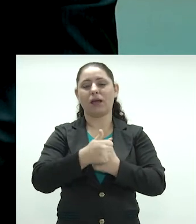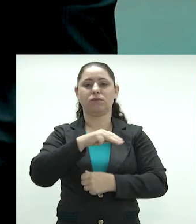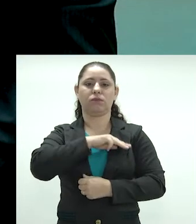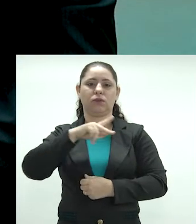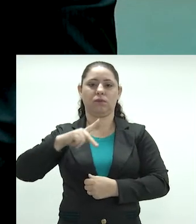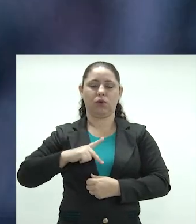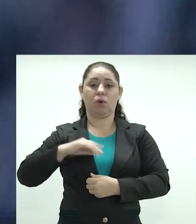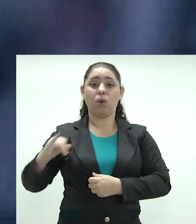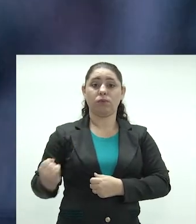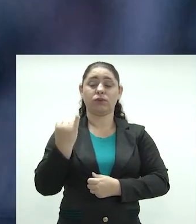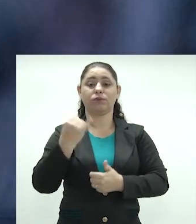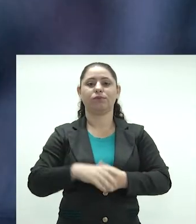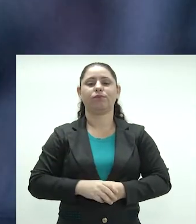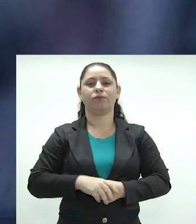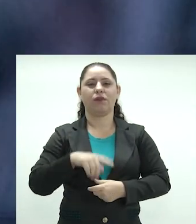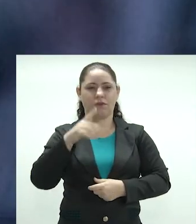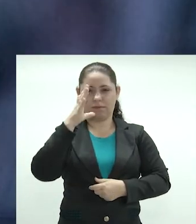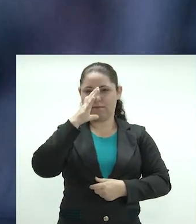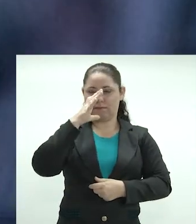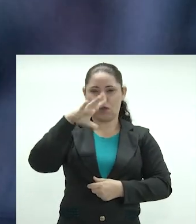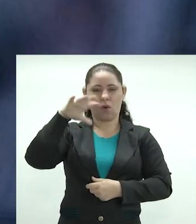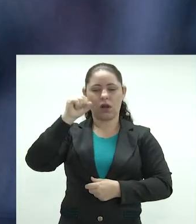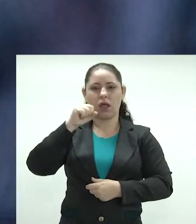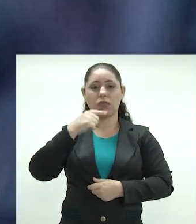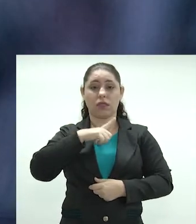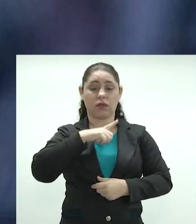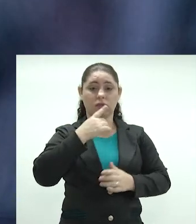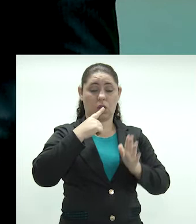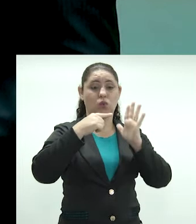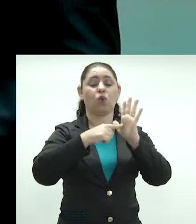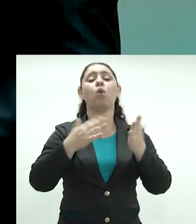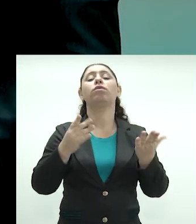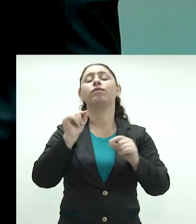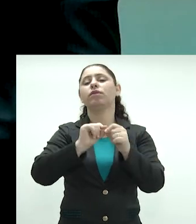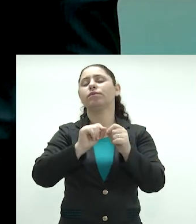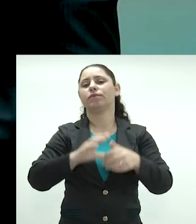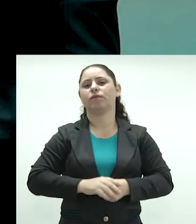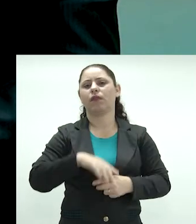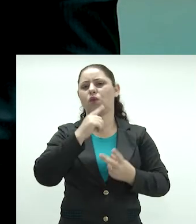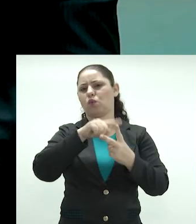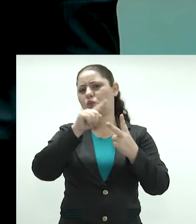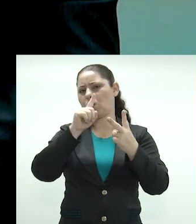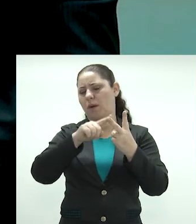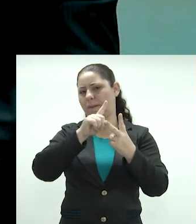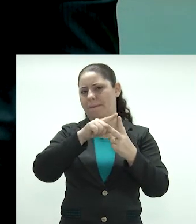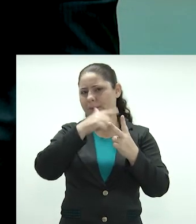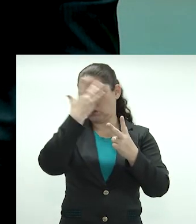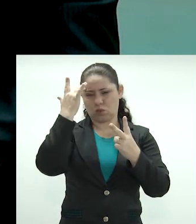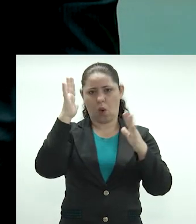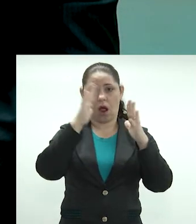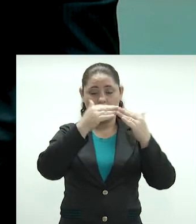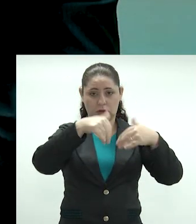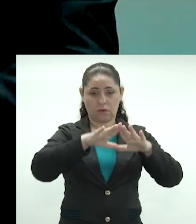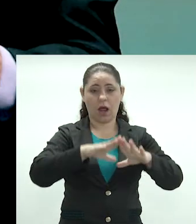Público. É uma oportunidade. Para quem acabou de ouvir sua resposta e tem uma denúncia para fazer, qual é o primeiro passo? Tem dois caminhos. Para as pessoas que não querem sair de casa,